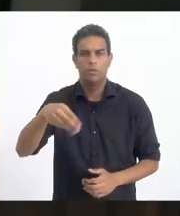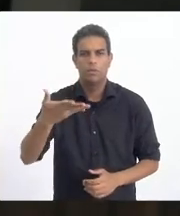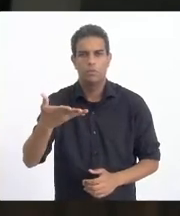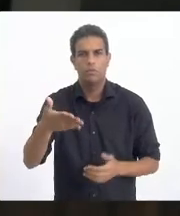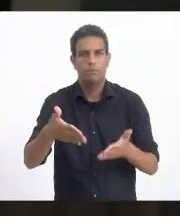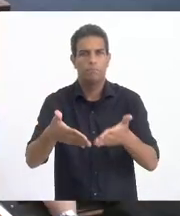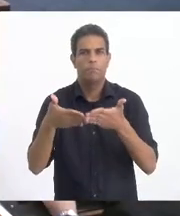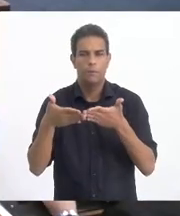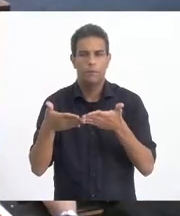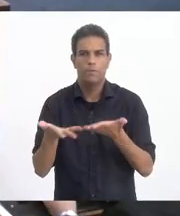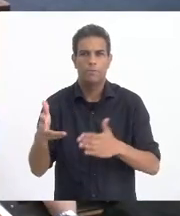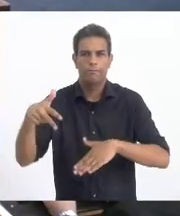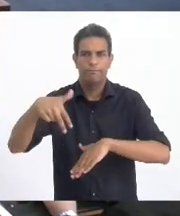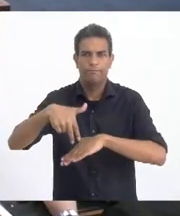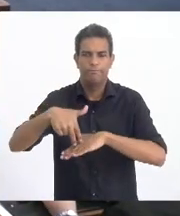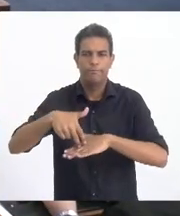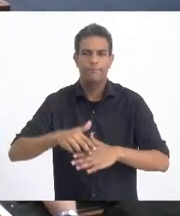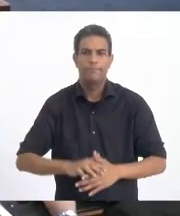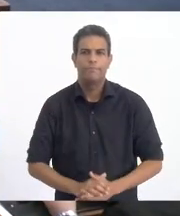Por favor.